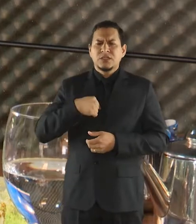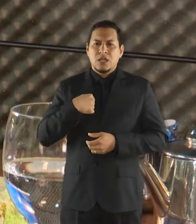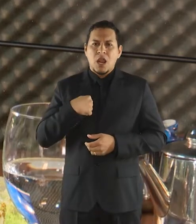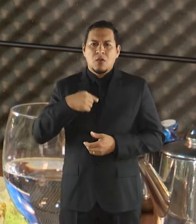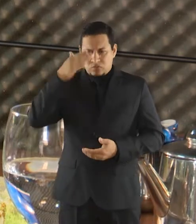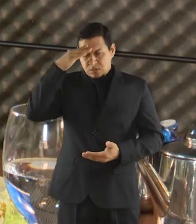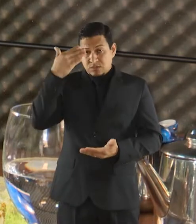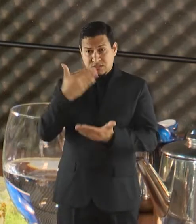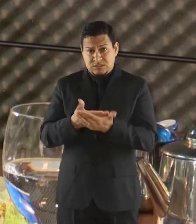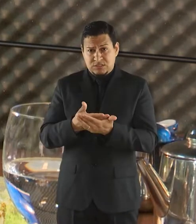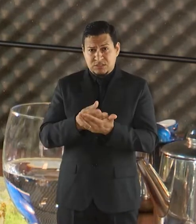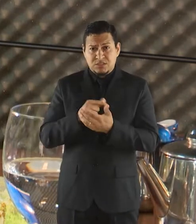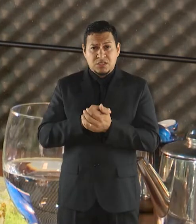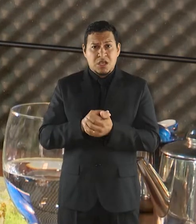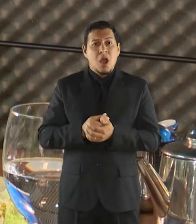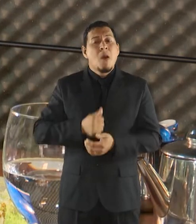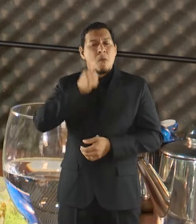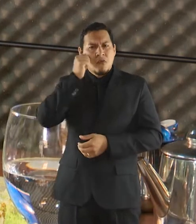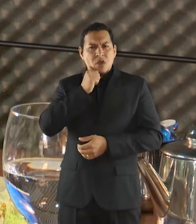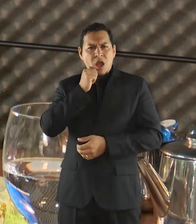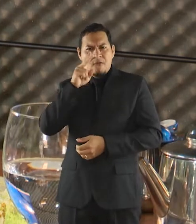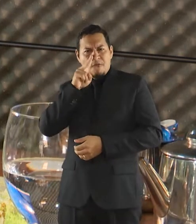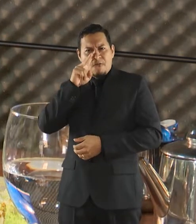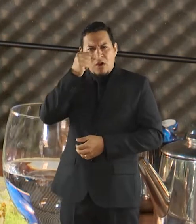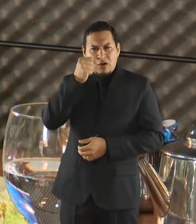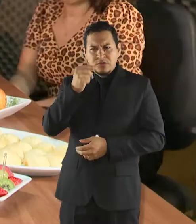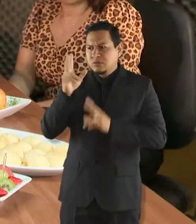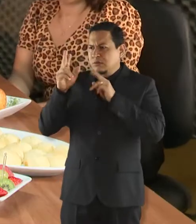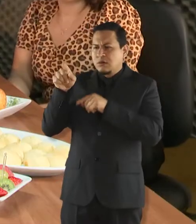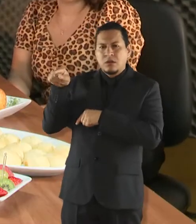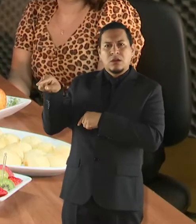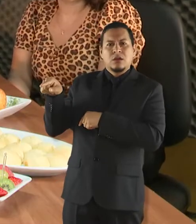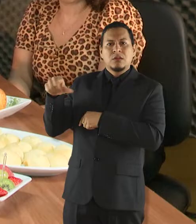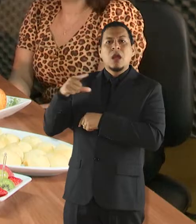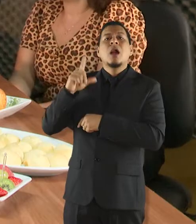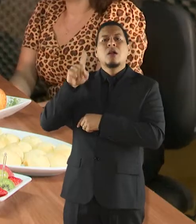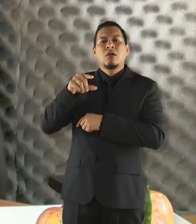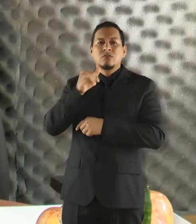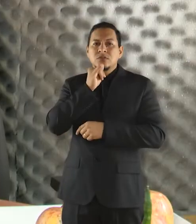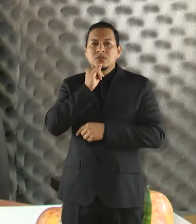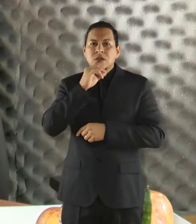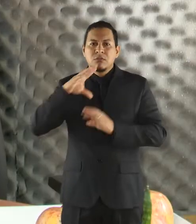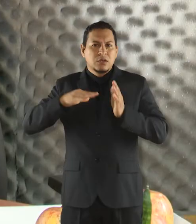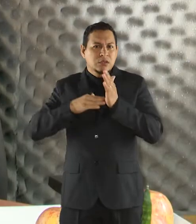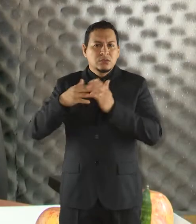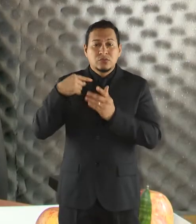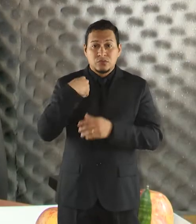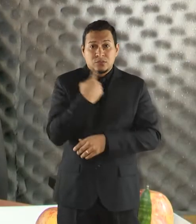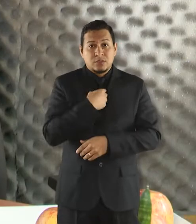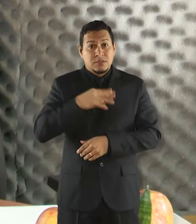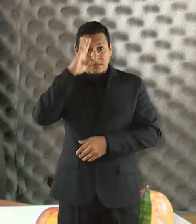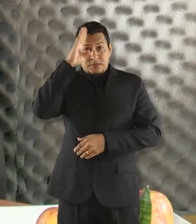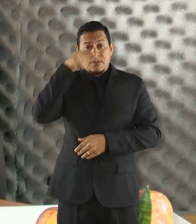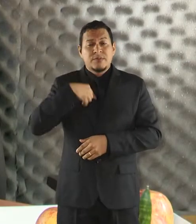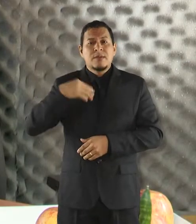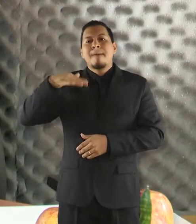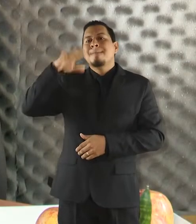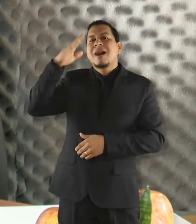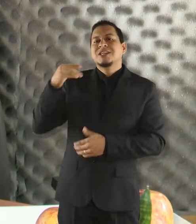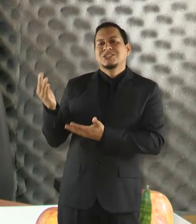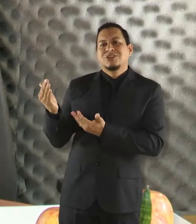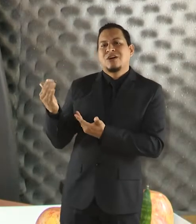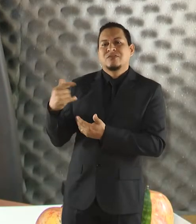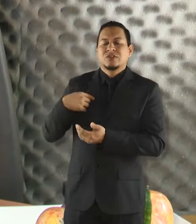eu acredito que mulheres fortes, né, como a Aurilene, são um exemplo para todas nós, principalmente para as mais jovens,